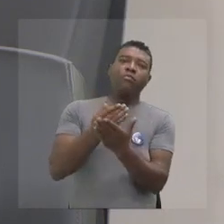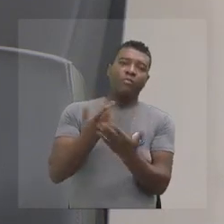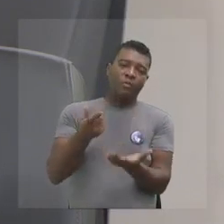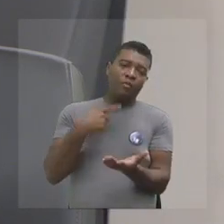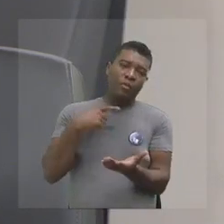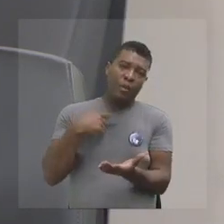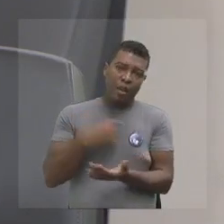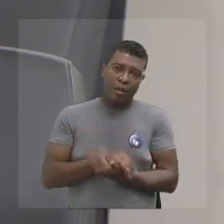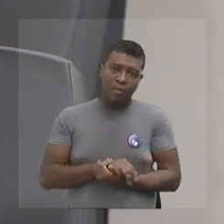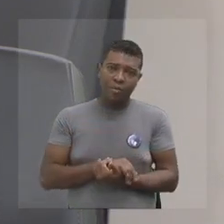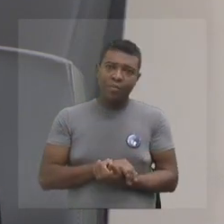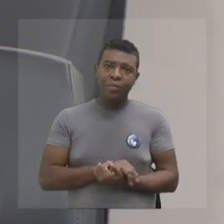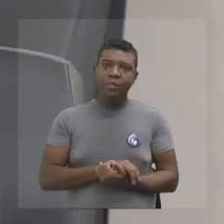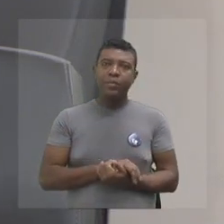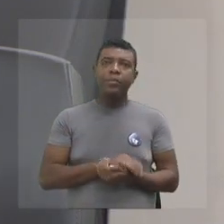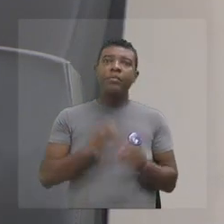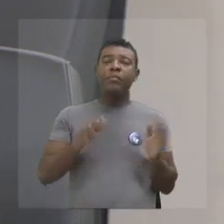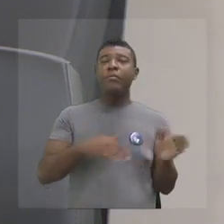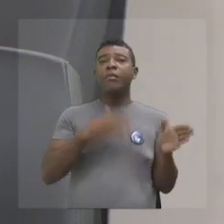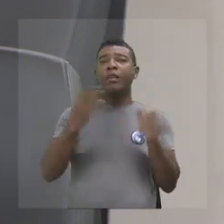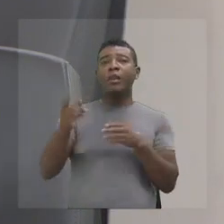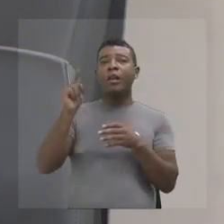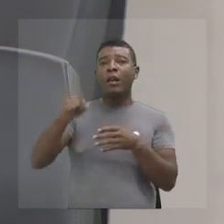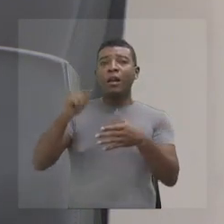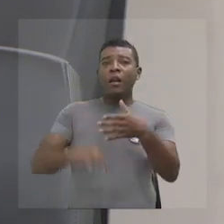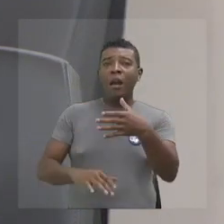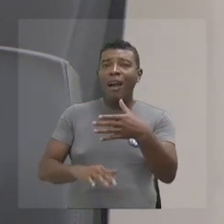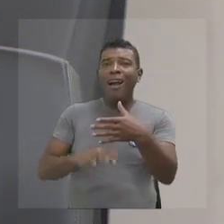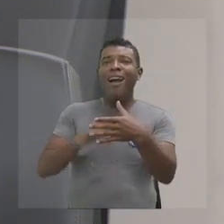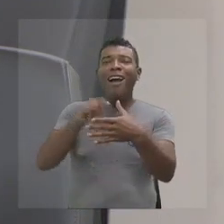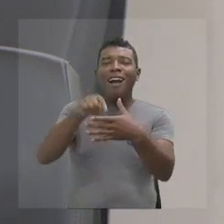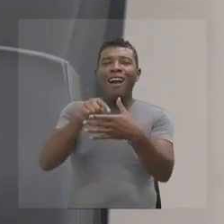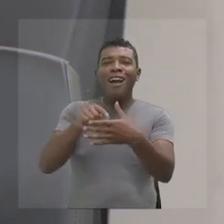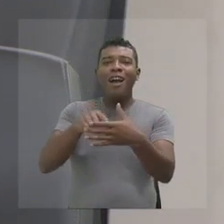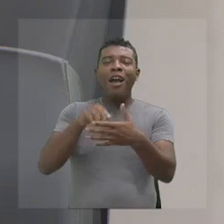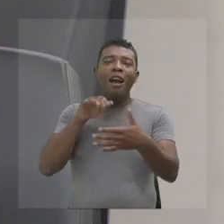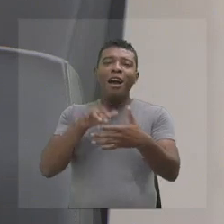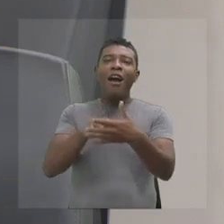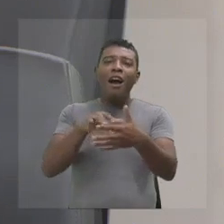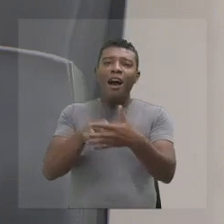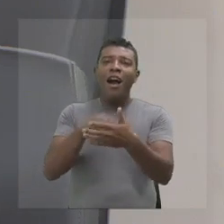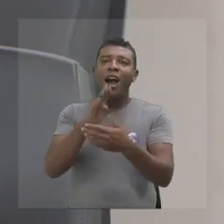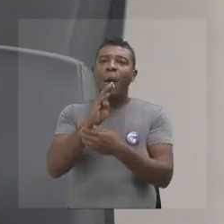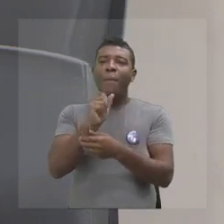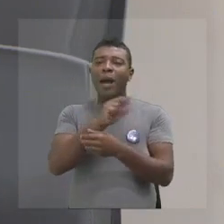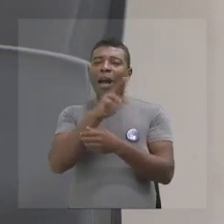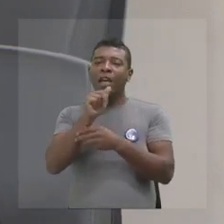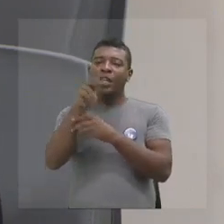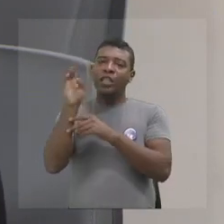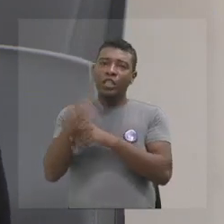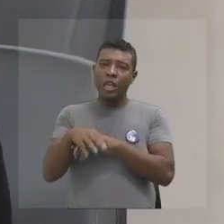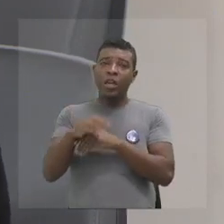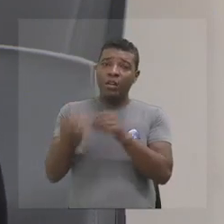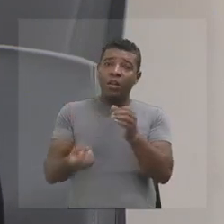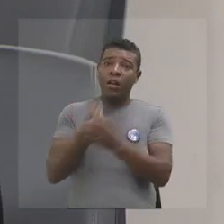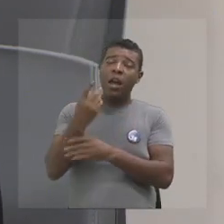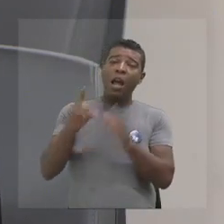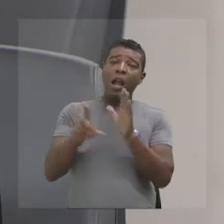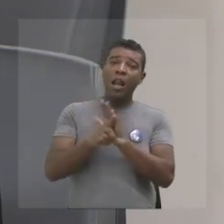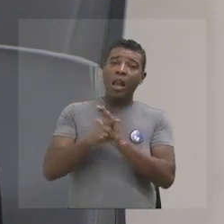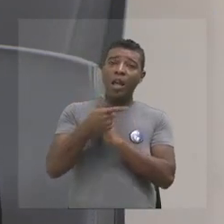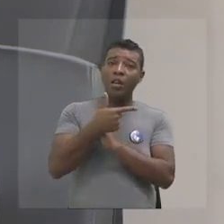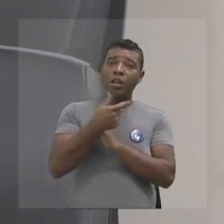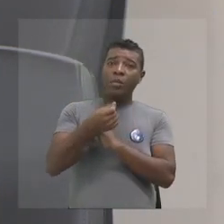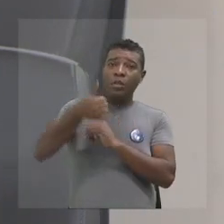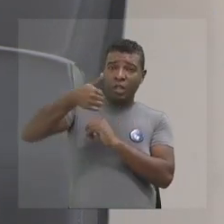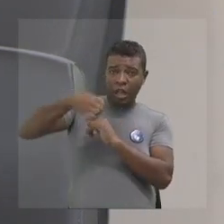em relação ao descomicionamento das barragens alteadas a montante foi uma determinação legal estabelecida na lei em 2019 com prazo até